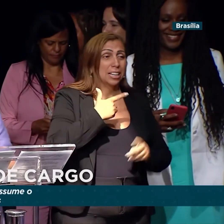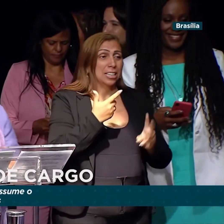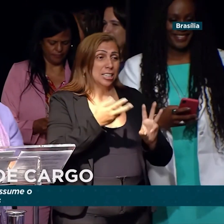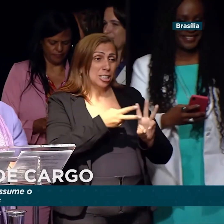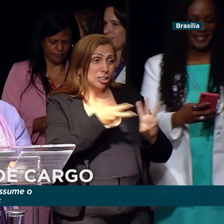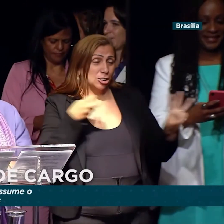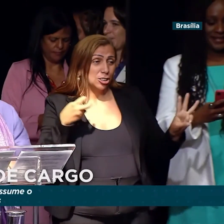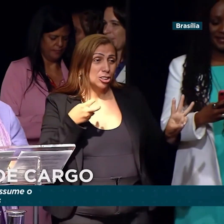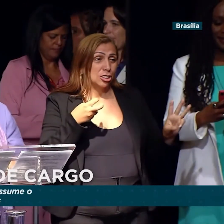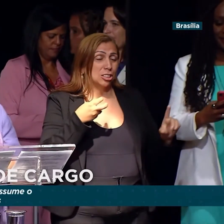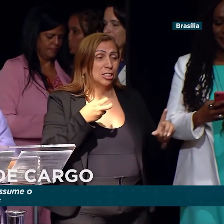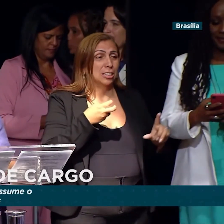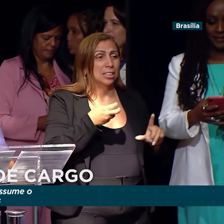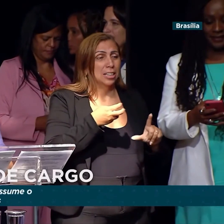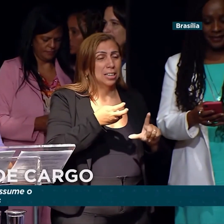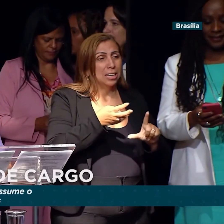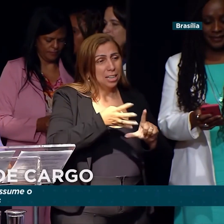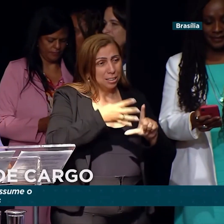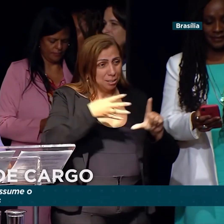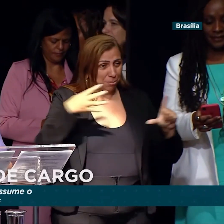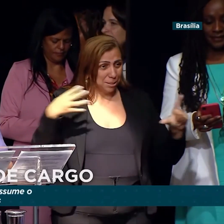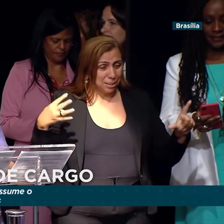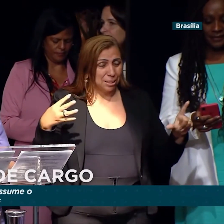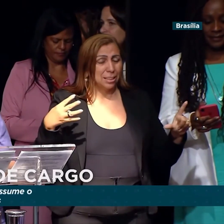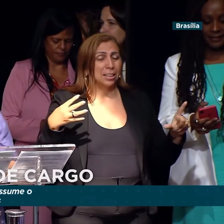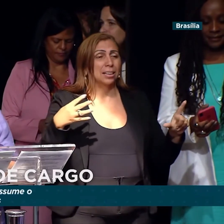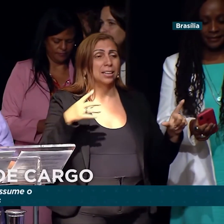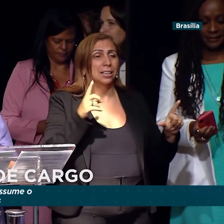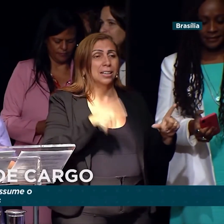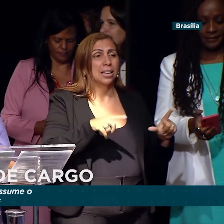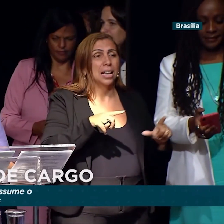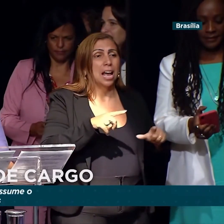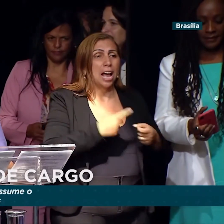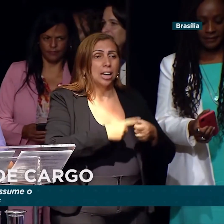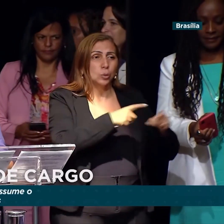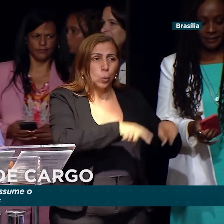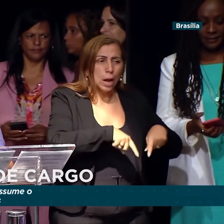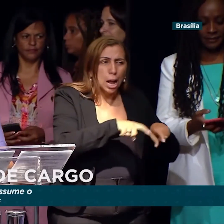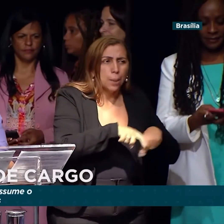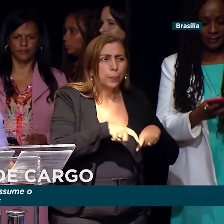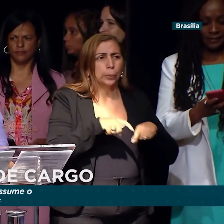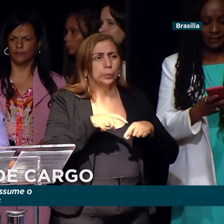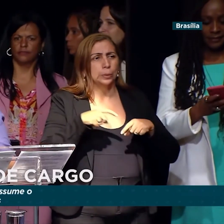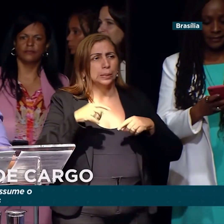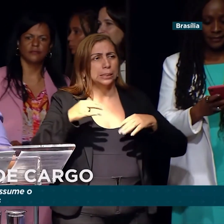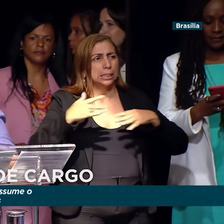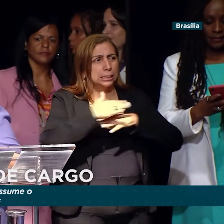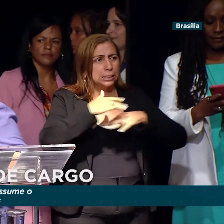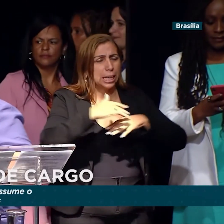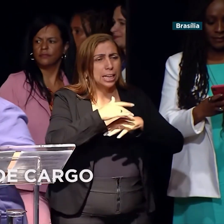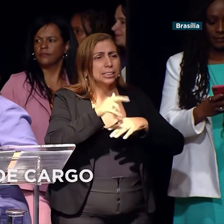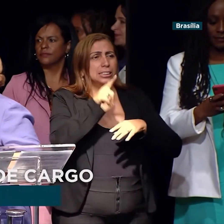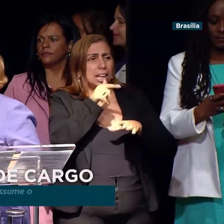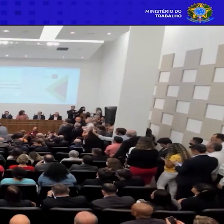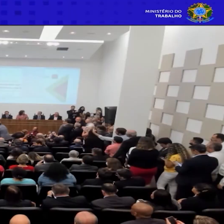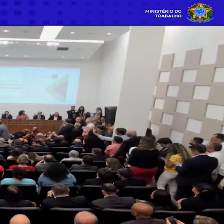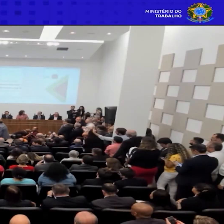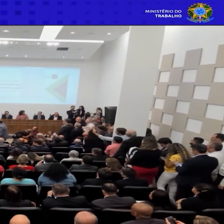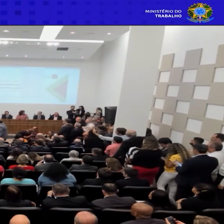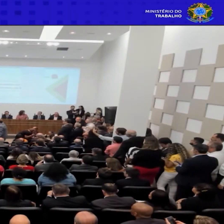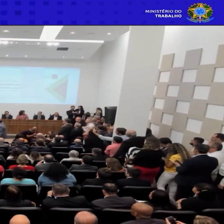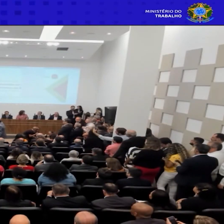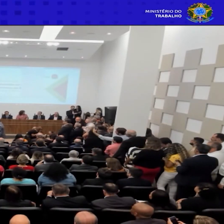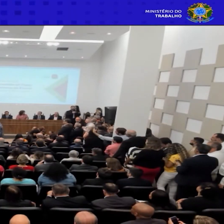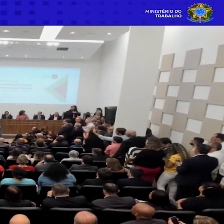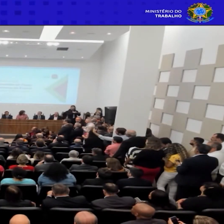indígenas, LBT, QIA+, as do campus, da cidade e das águas. No